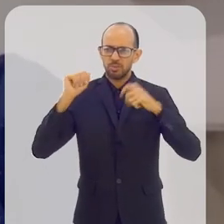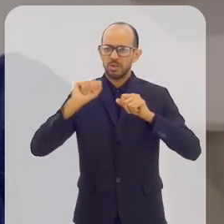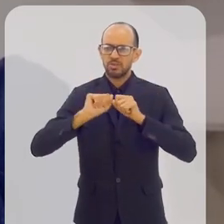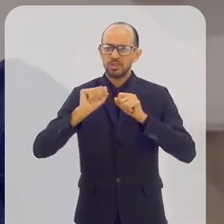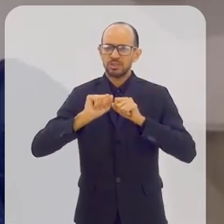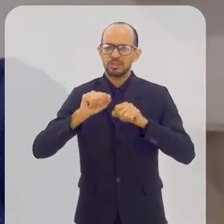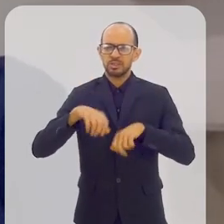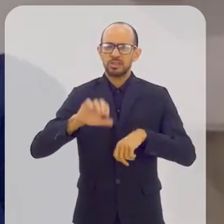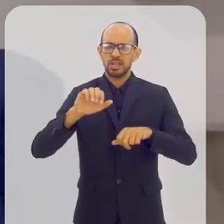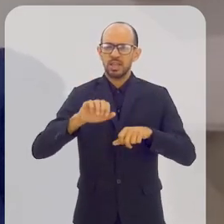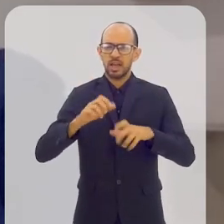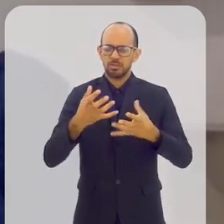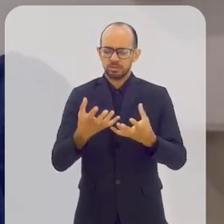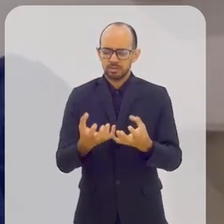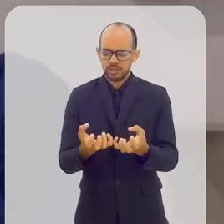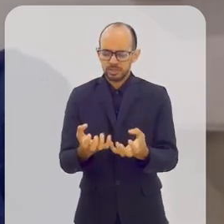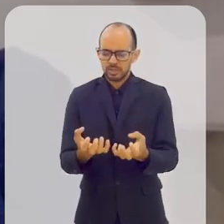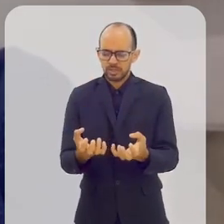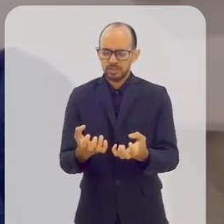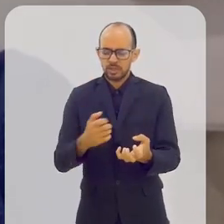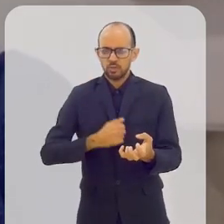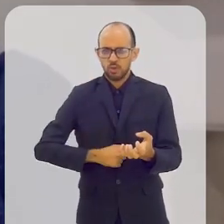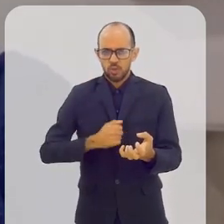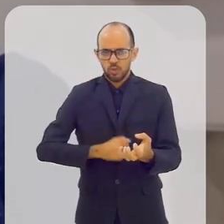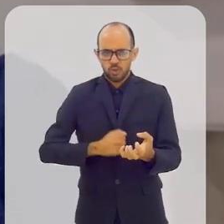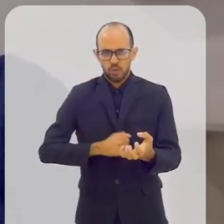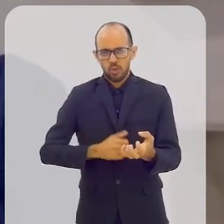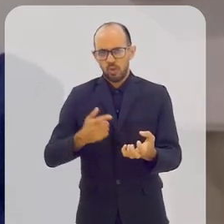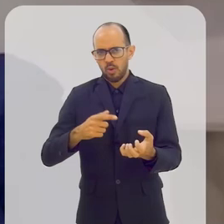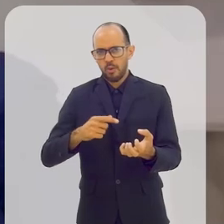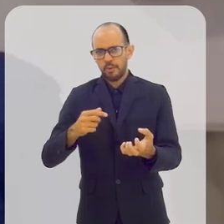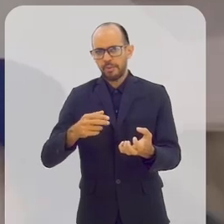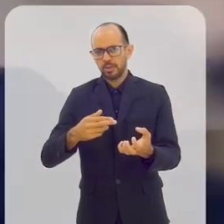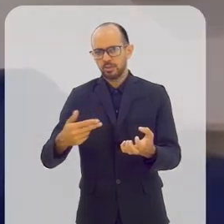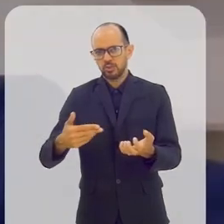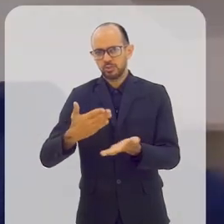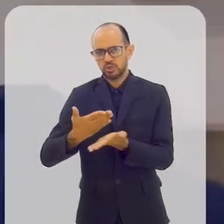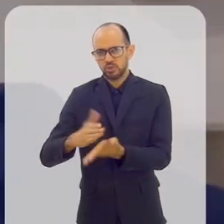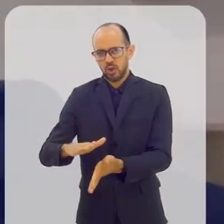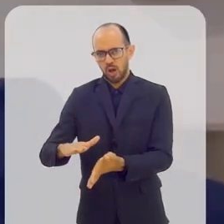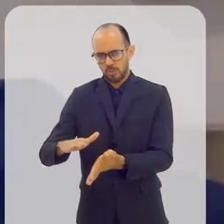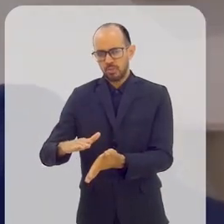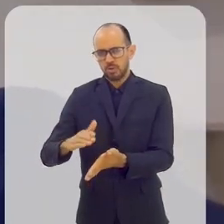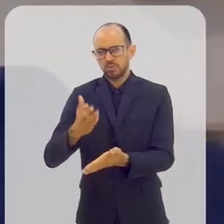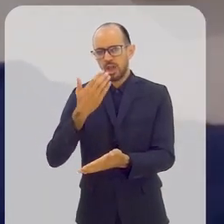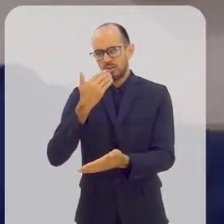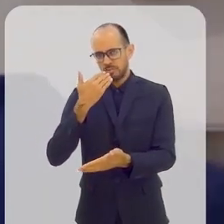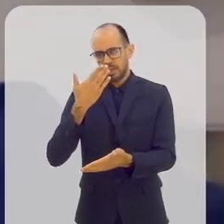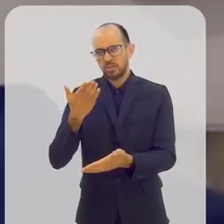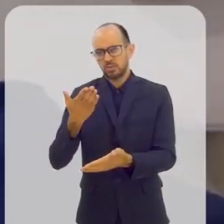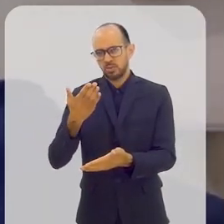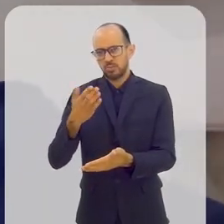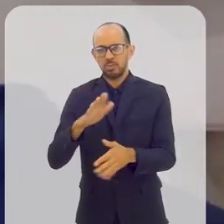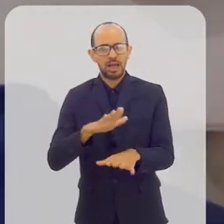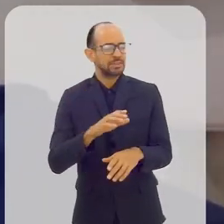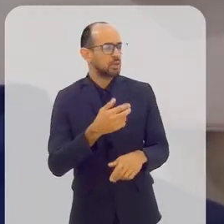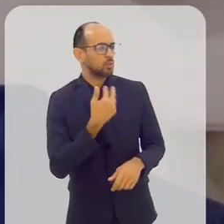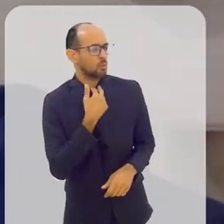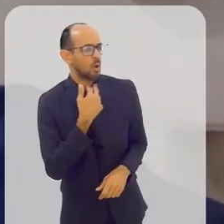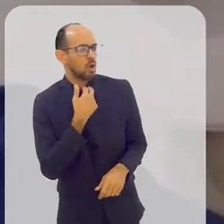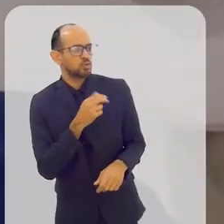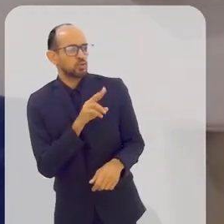a compostagem, para onde que eu vou encaminhar o meu resíduo, mas o que eu faço com isso aqui agora? E agora que eu não consigo mais usar o